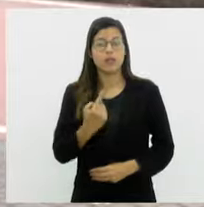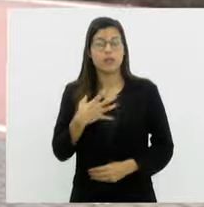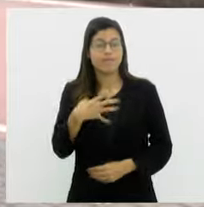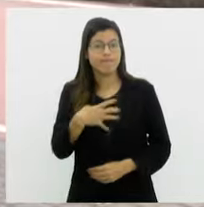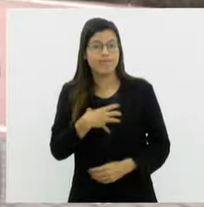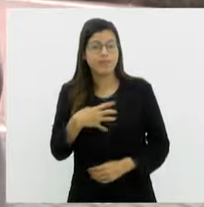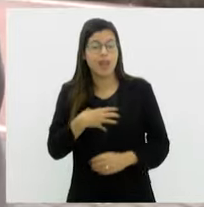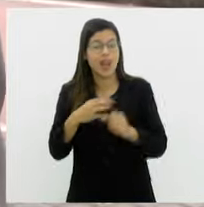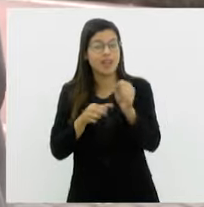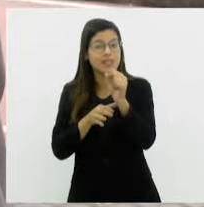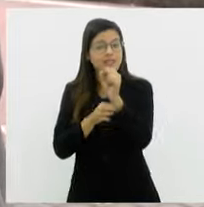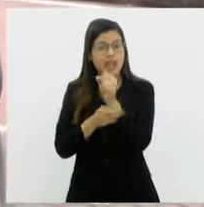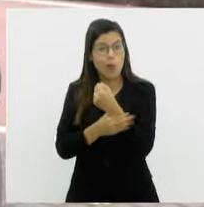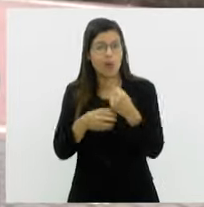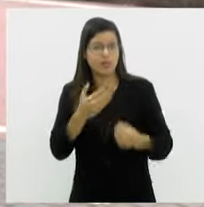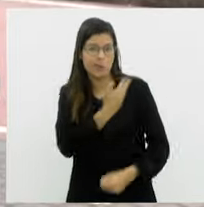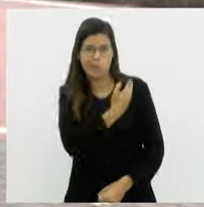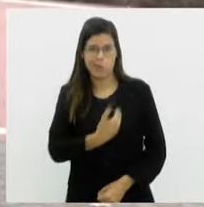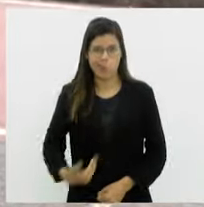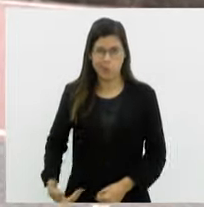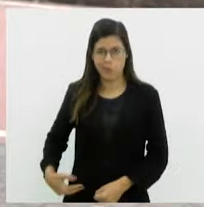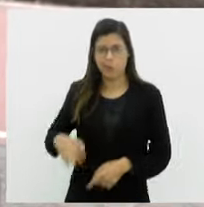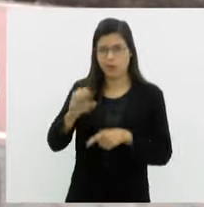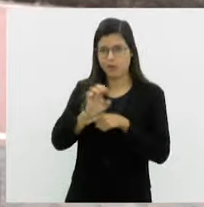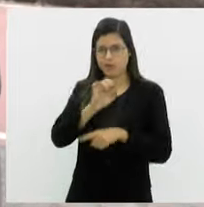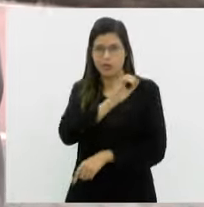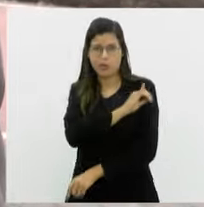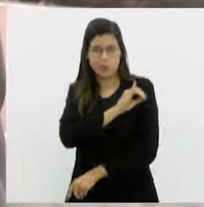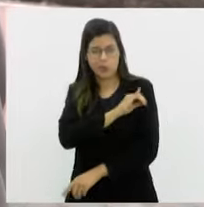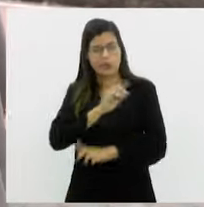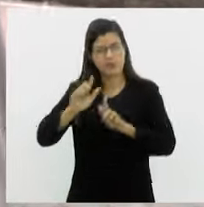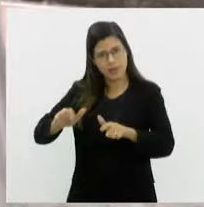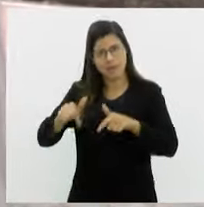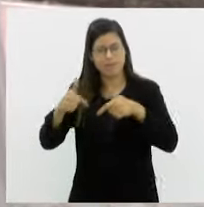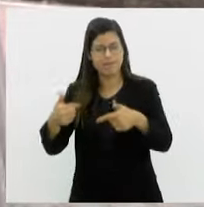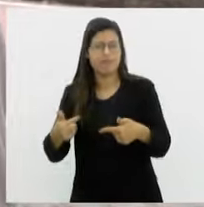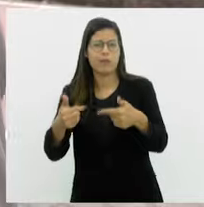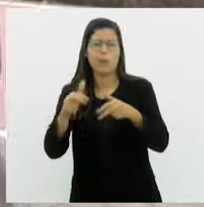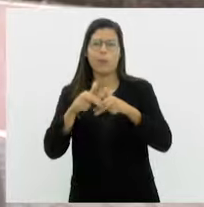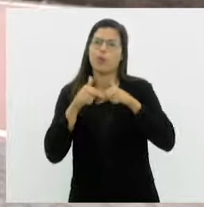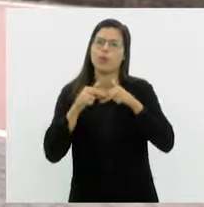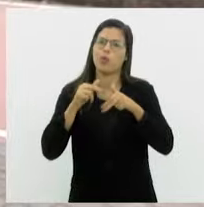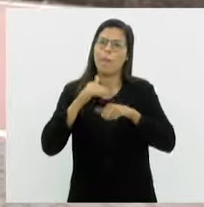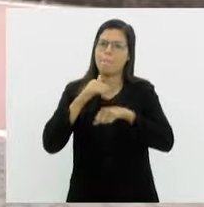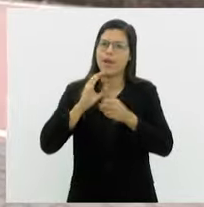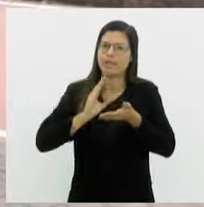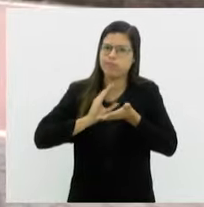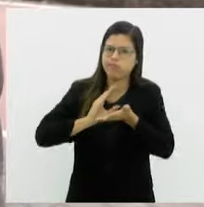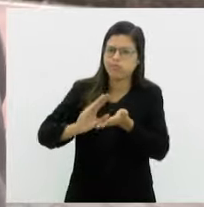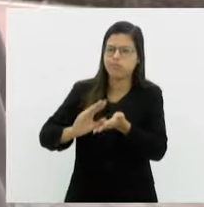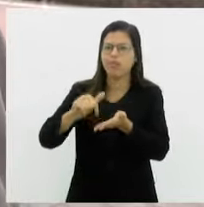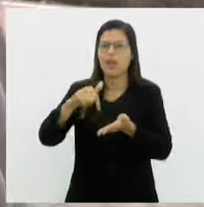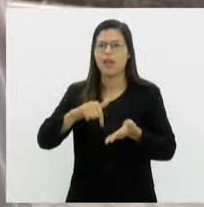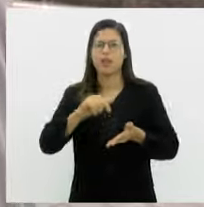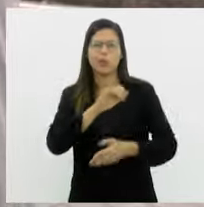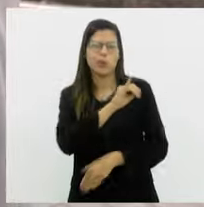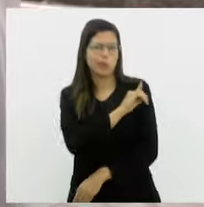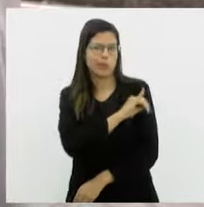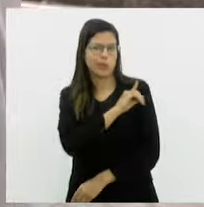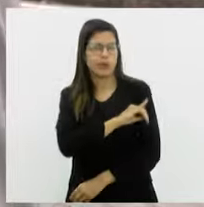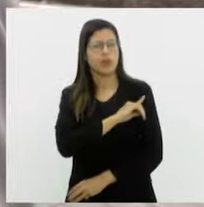que a segurança pública do Estado do Rio de Janeiro está agindo. E com isso, mais investimentos estão sendo trazidos para o Rio de